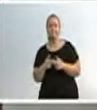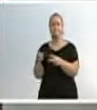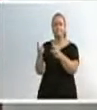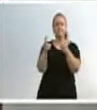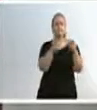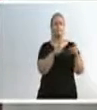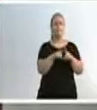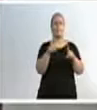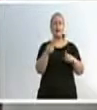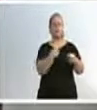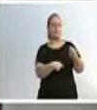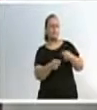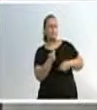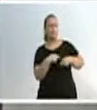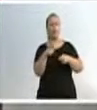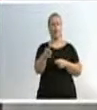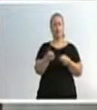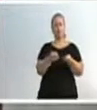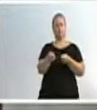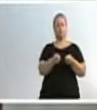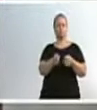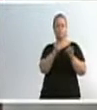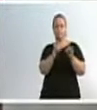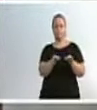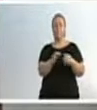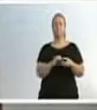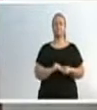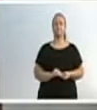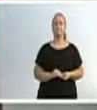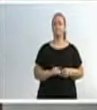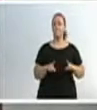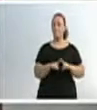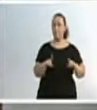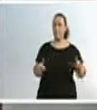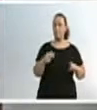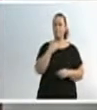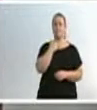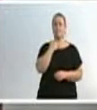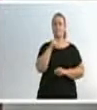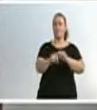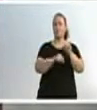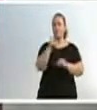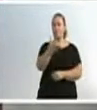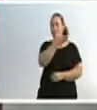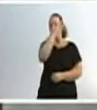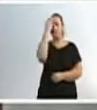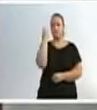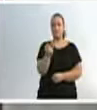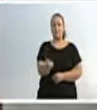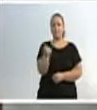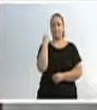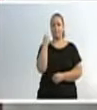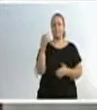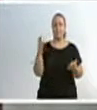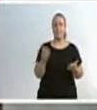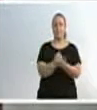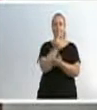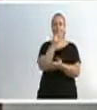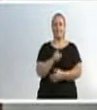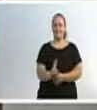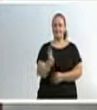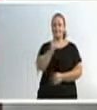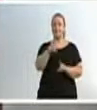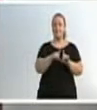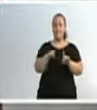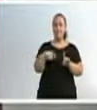até administrativas de comando da questão. Agora, nós não podemos esquecer também que, embora houve essa conquista num primeiro instante, nós